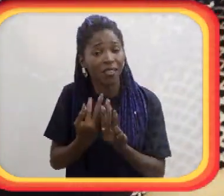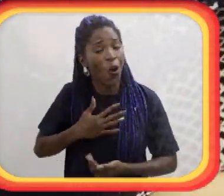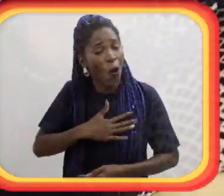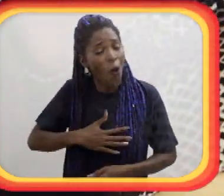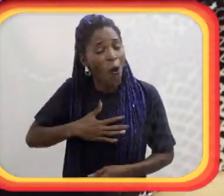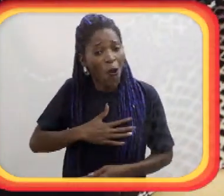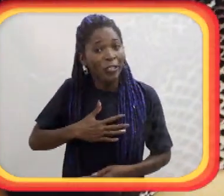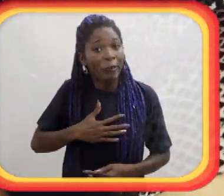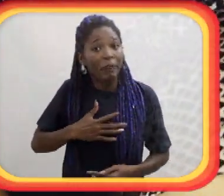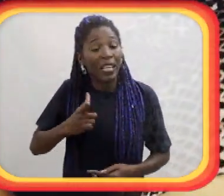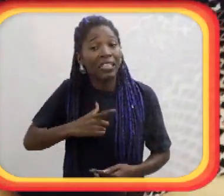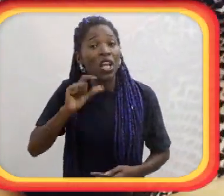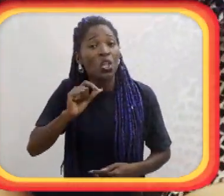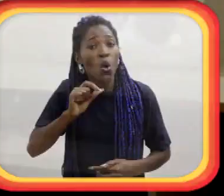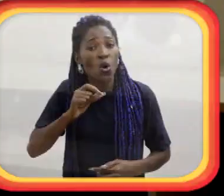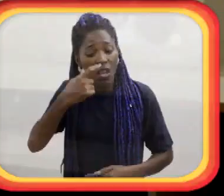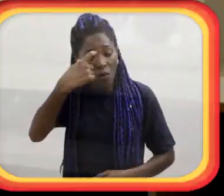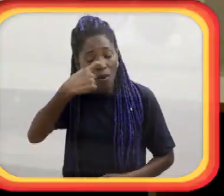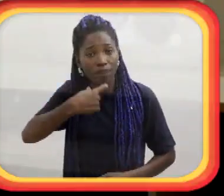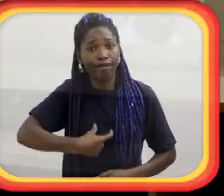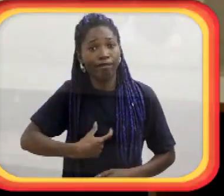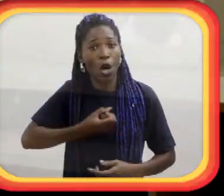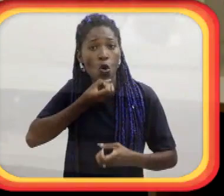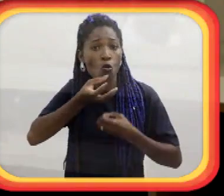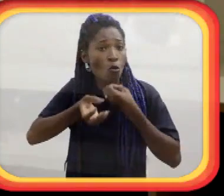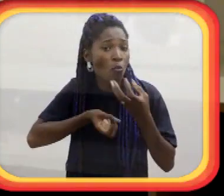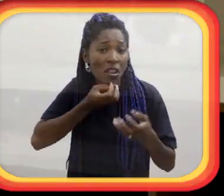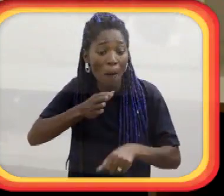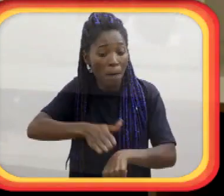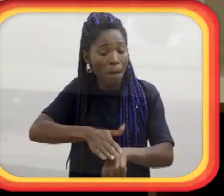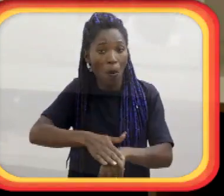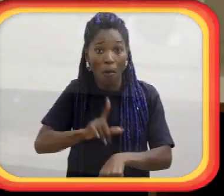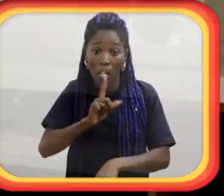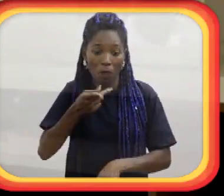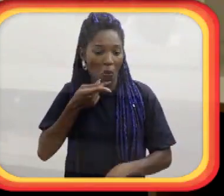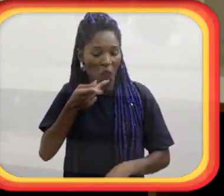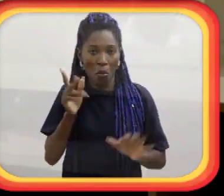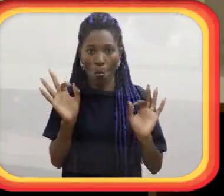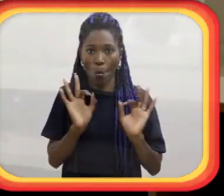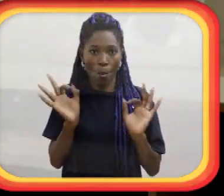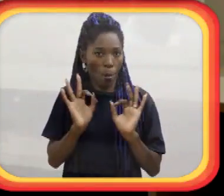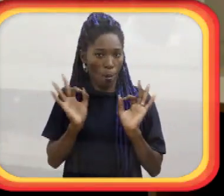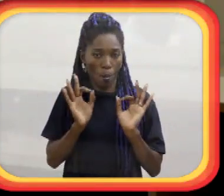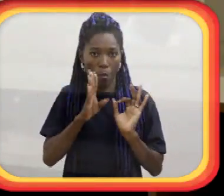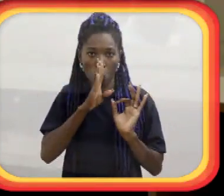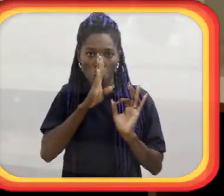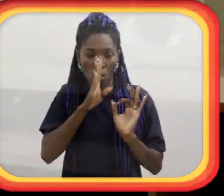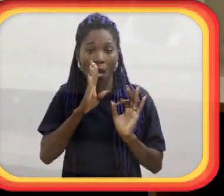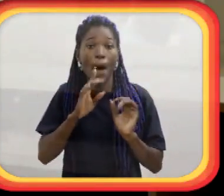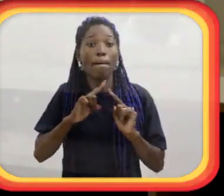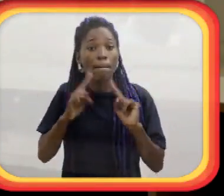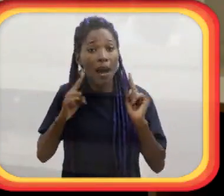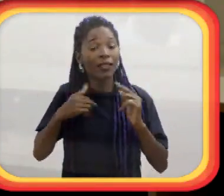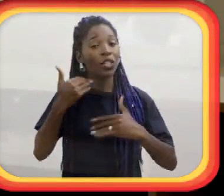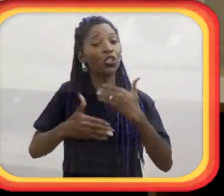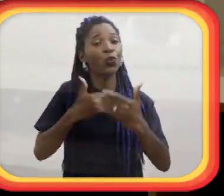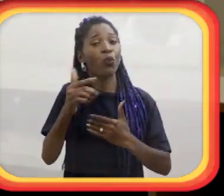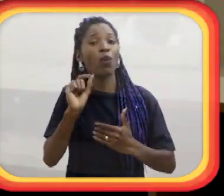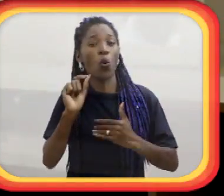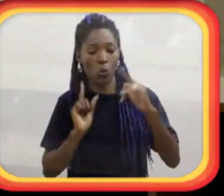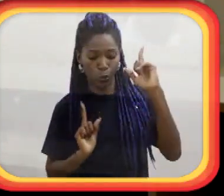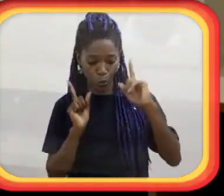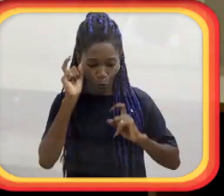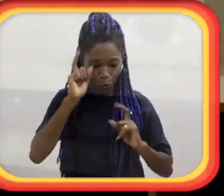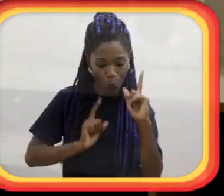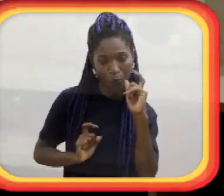família dela. E ela tem uma maneira muito própria de se comunicar. Ela não fala e